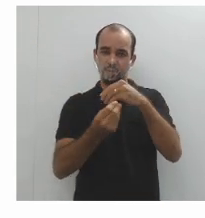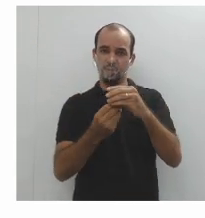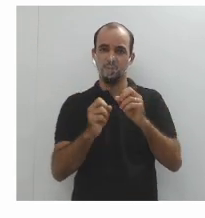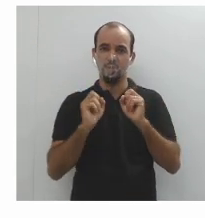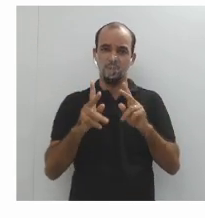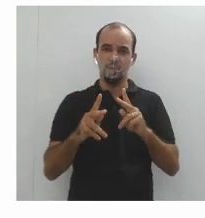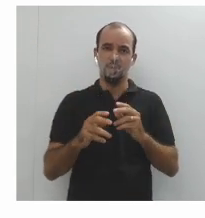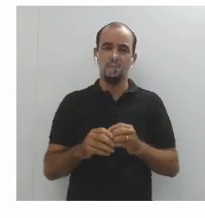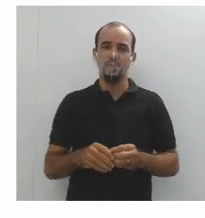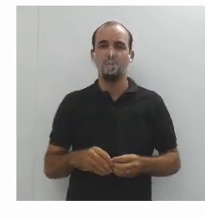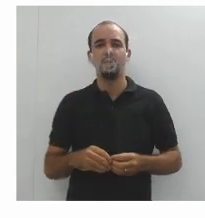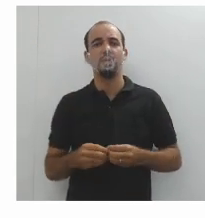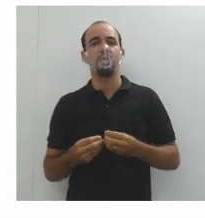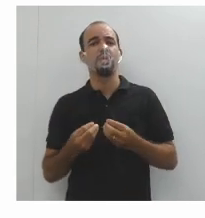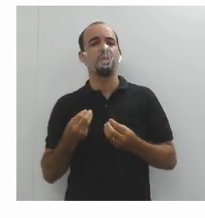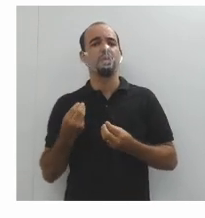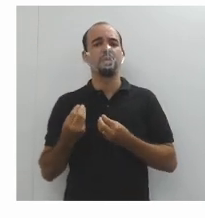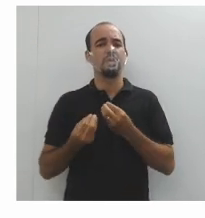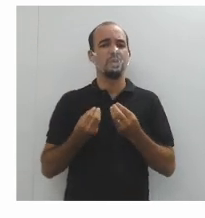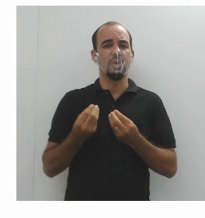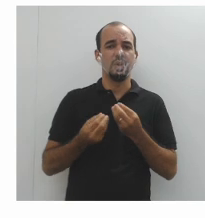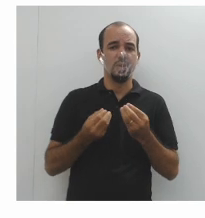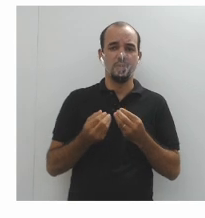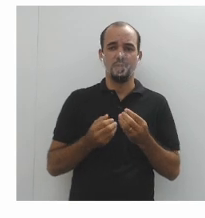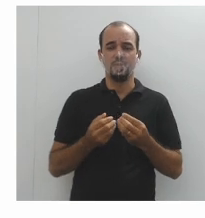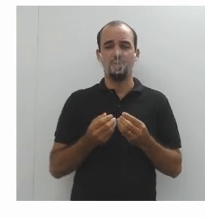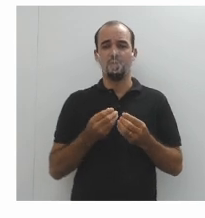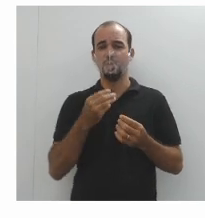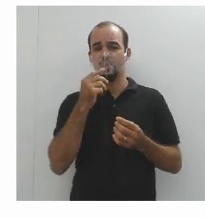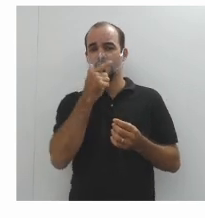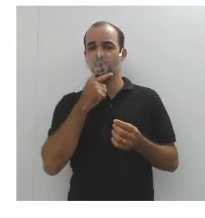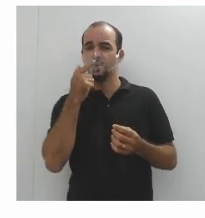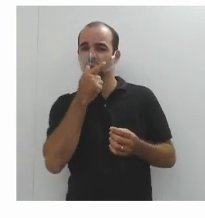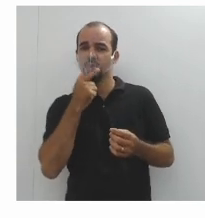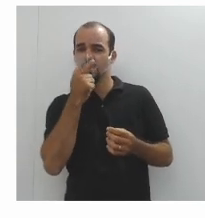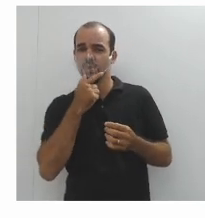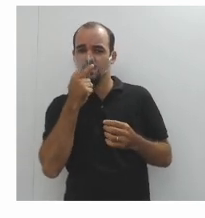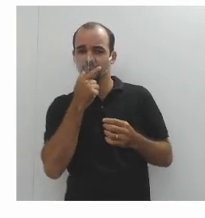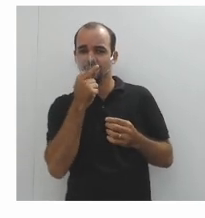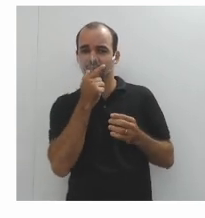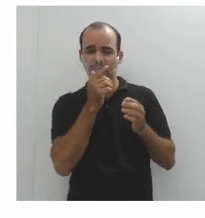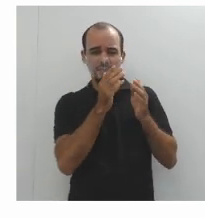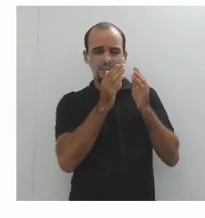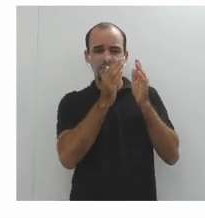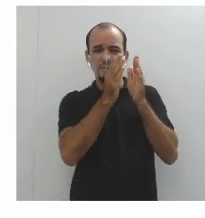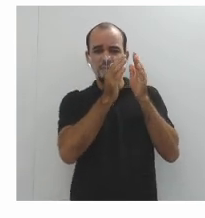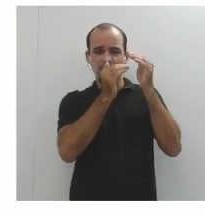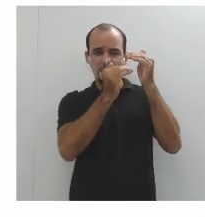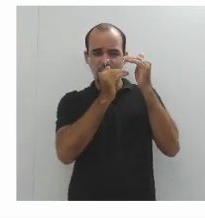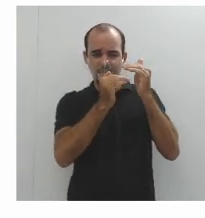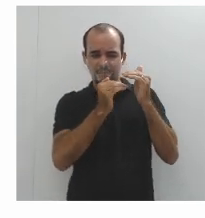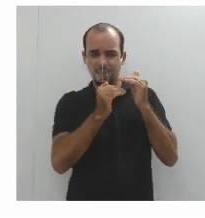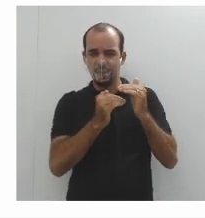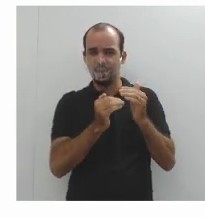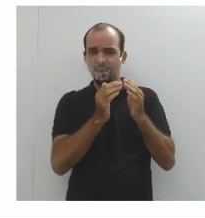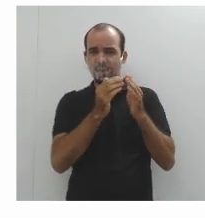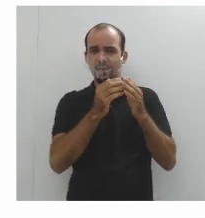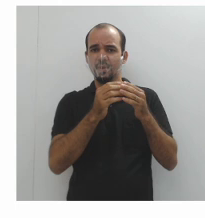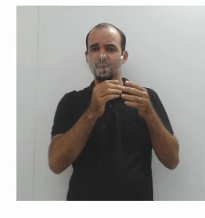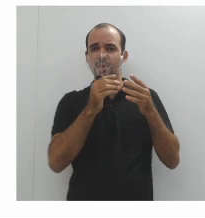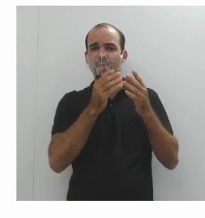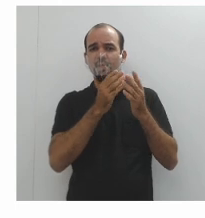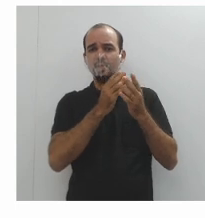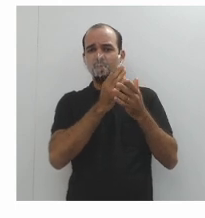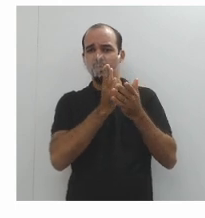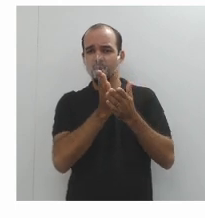Gente, como os glicídios eles são divididos em oses, ou